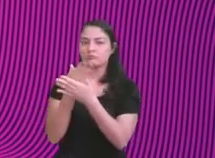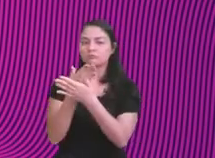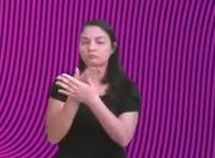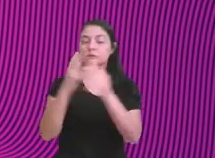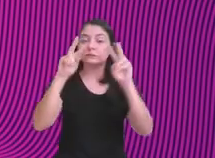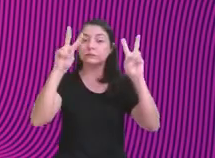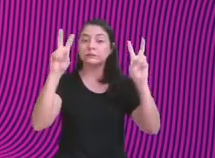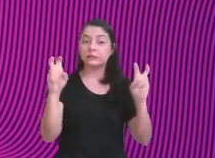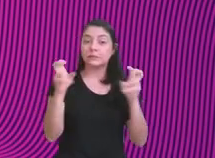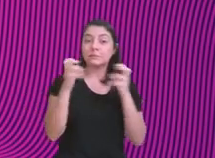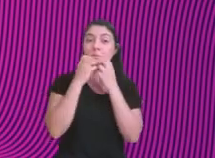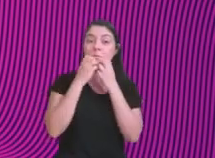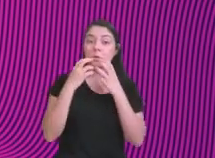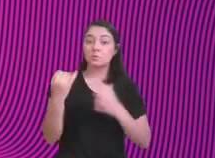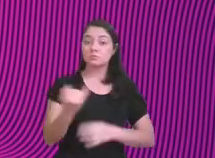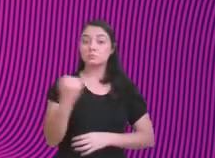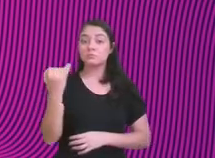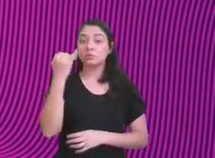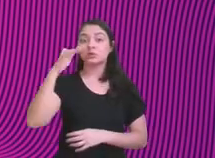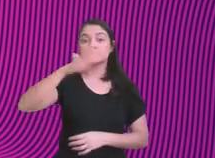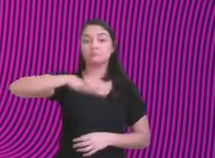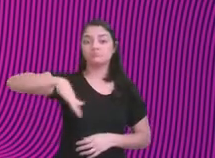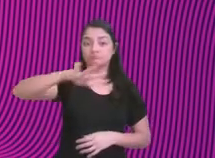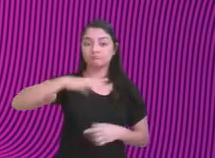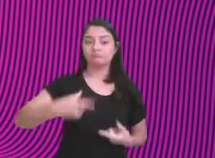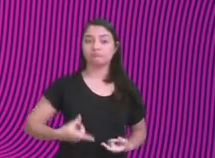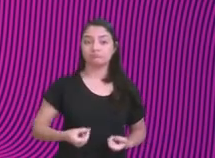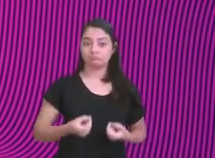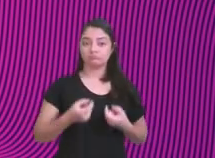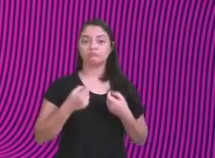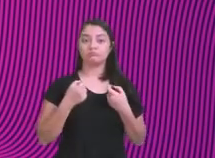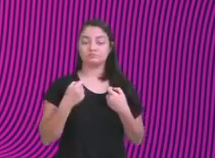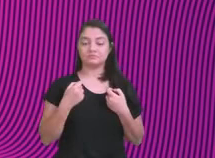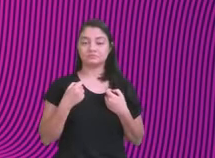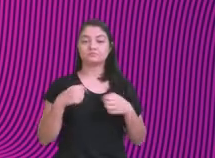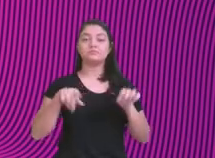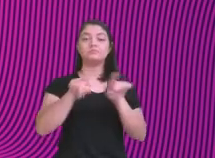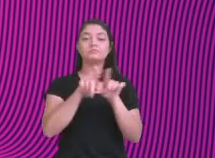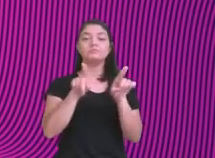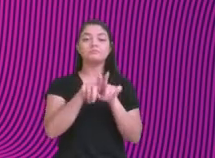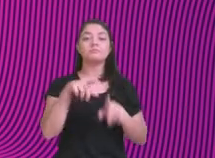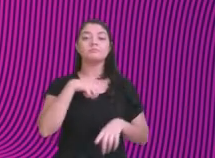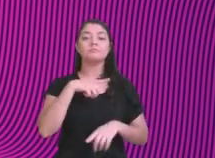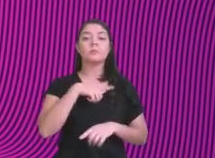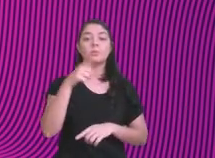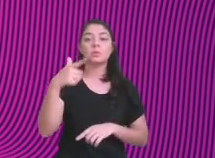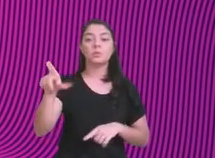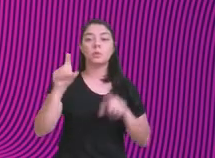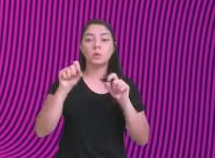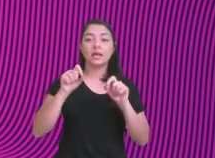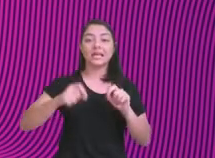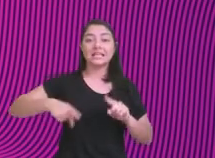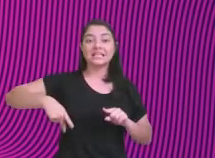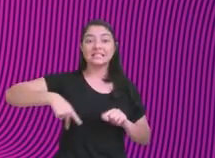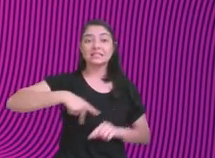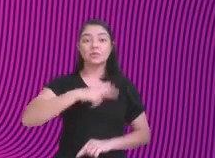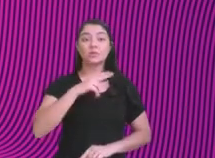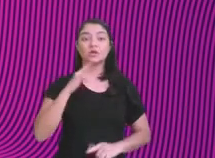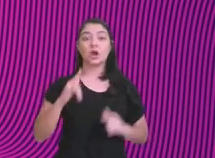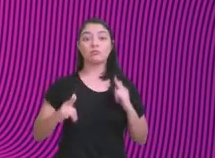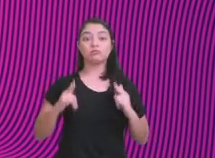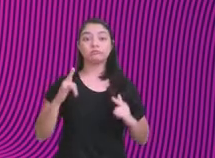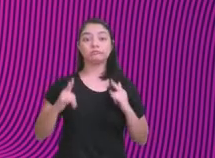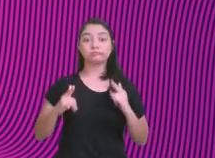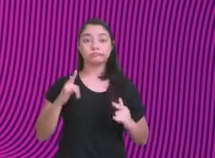e relevantes para a conduta oncológica. Teremos, inicialmente, o painel de cirurgia robótica no câncer